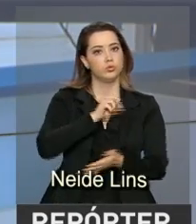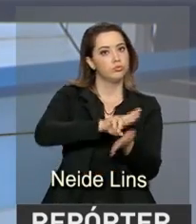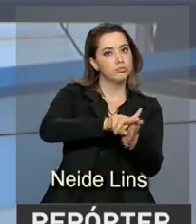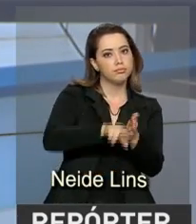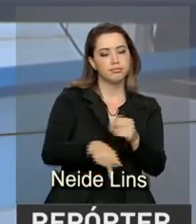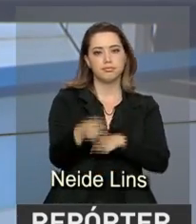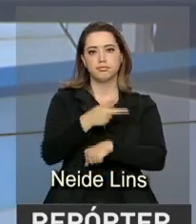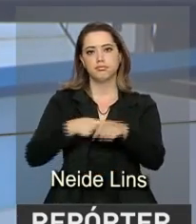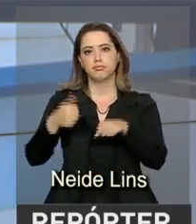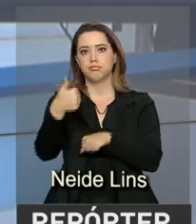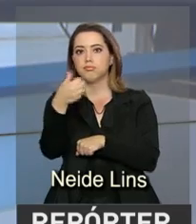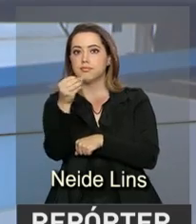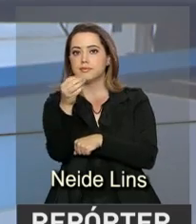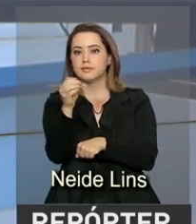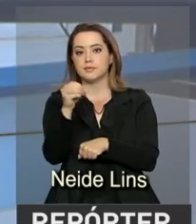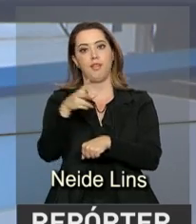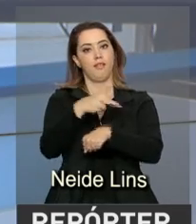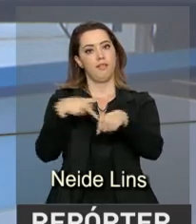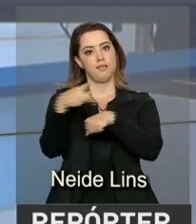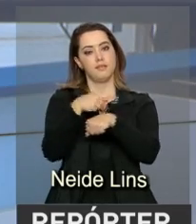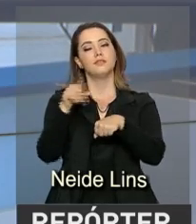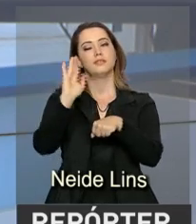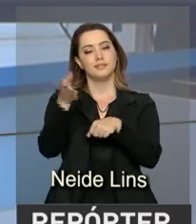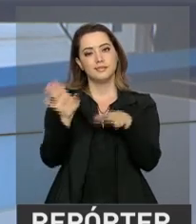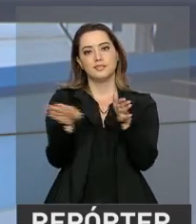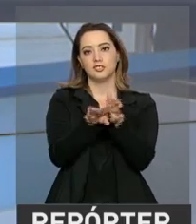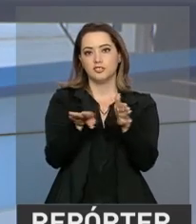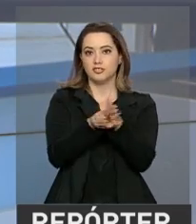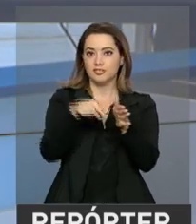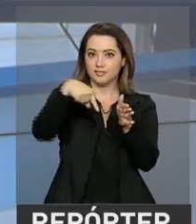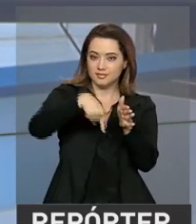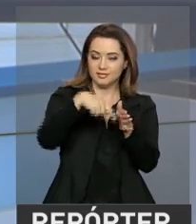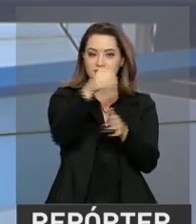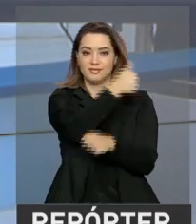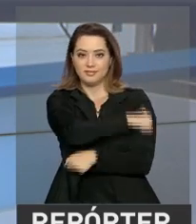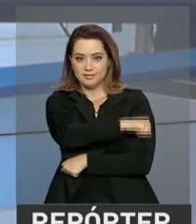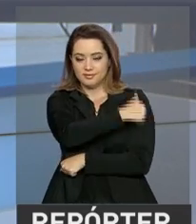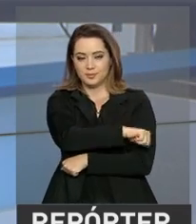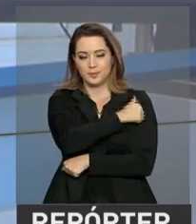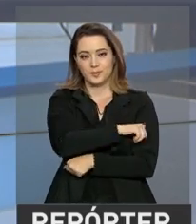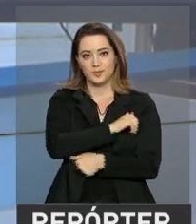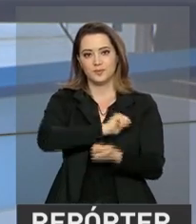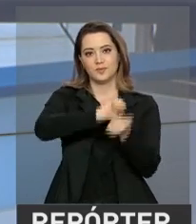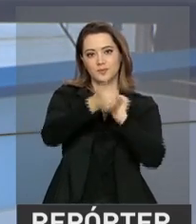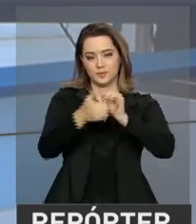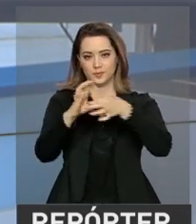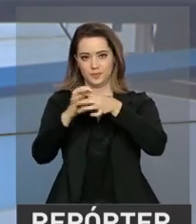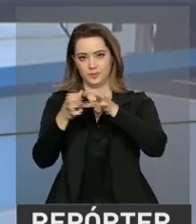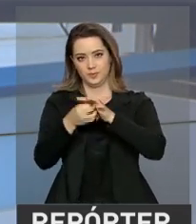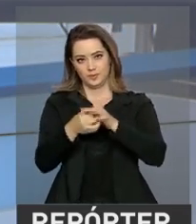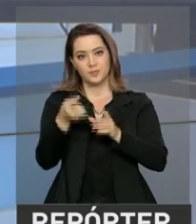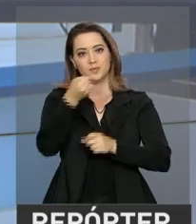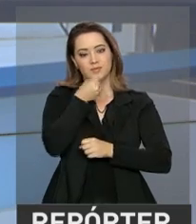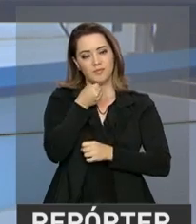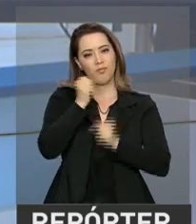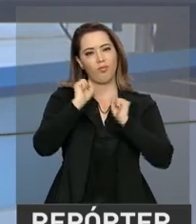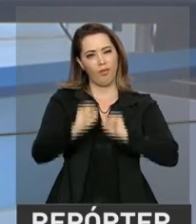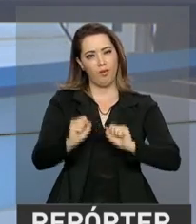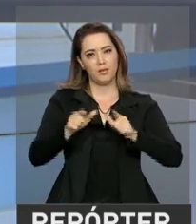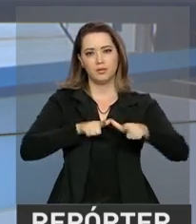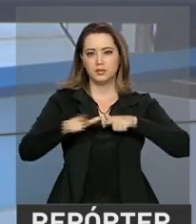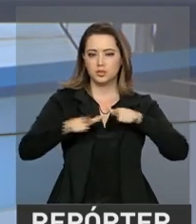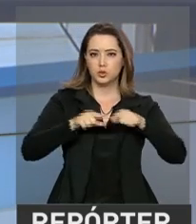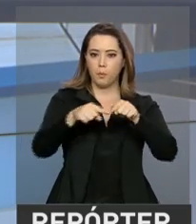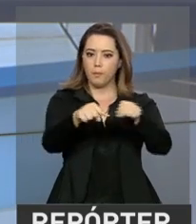100 países já estão chegando ao Rio de Janeiro para os Jogos Olímpicos. E a imprensa nacional e internacional poderão trabalhar no Rio